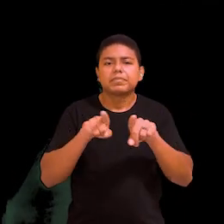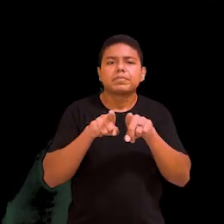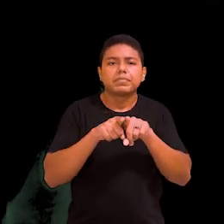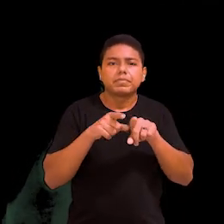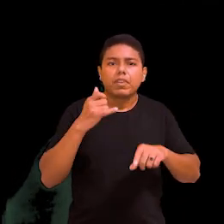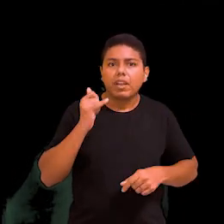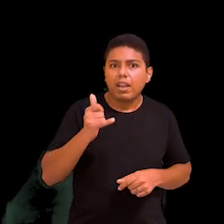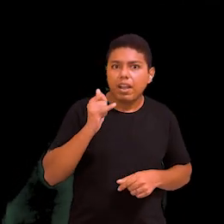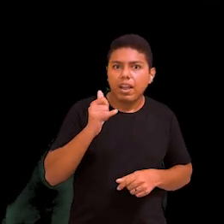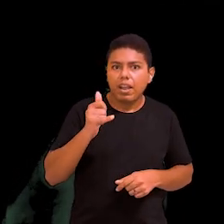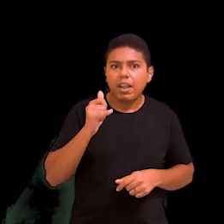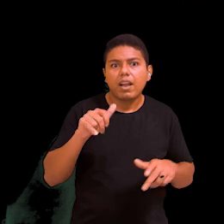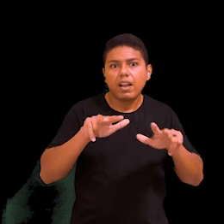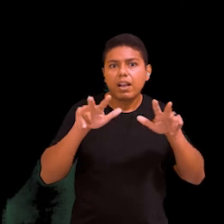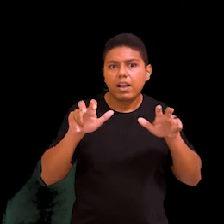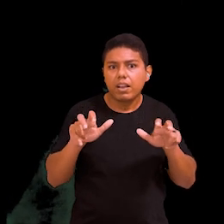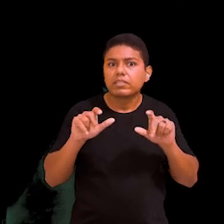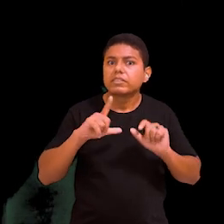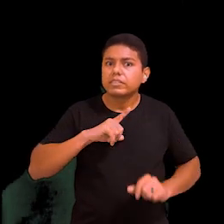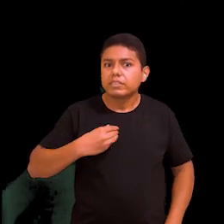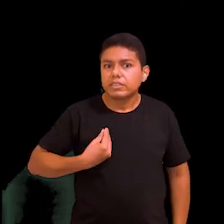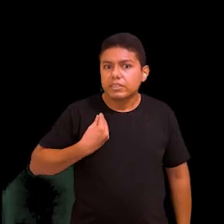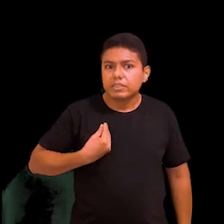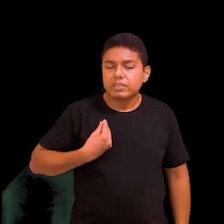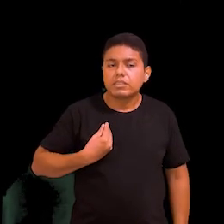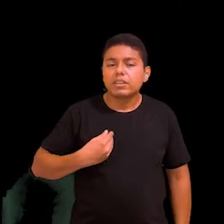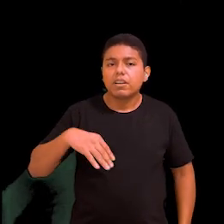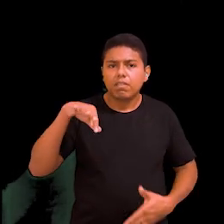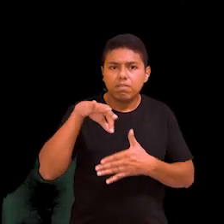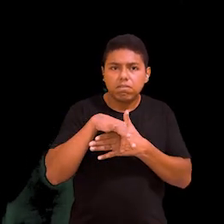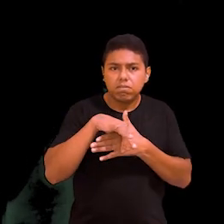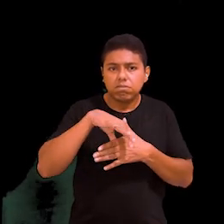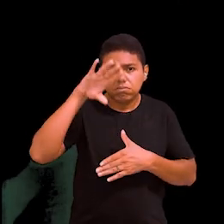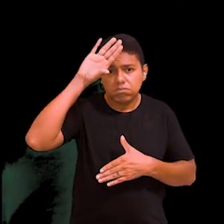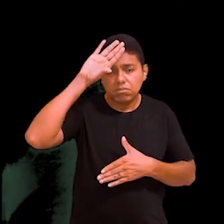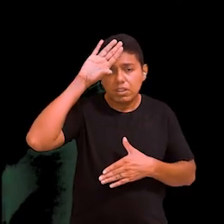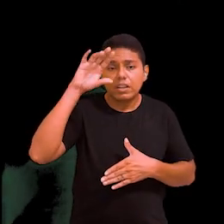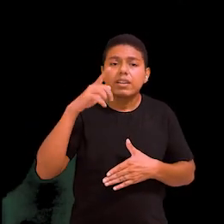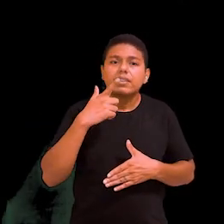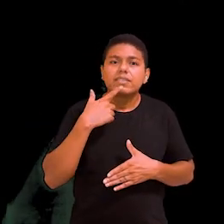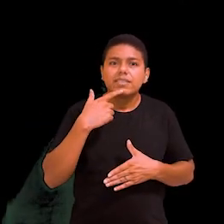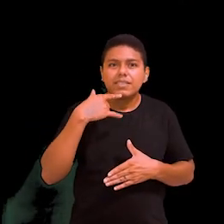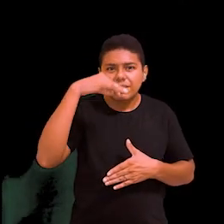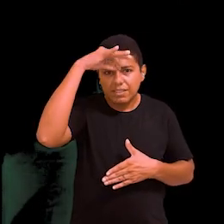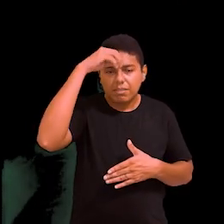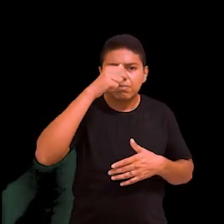avaliação, ou bem como ao relato dessa puérpera sobre a existência de